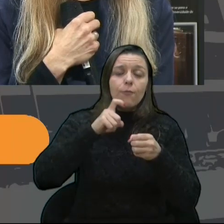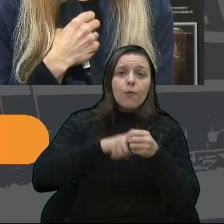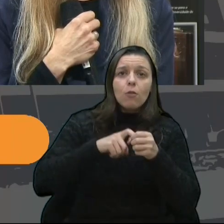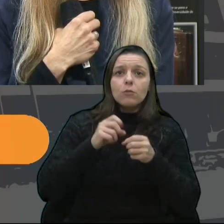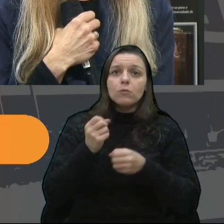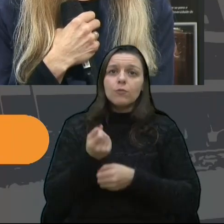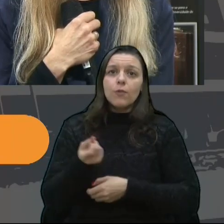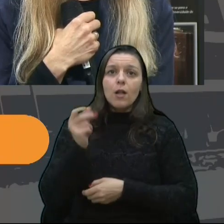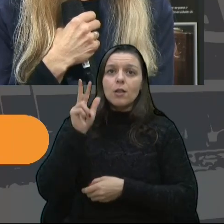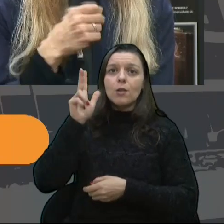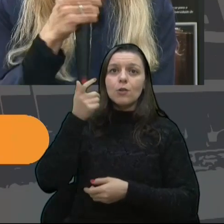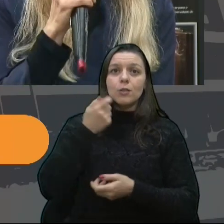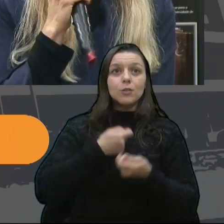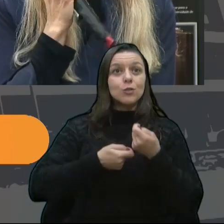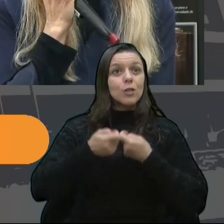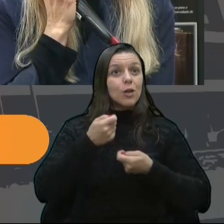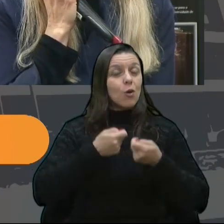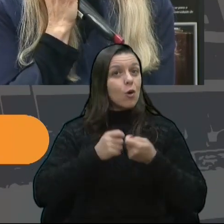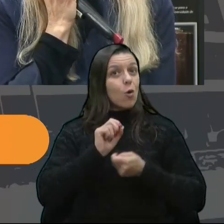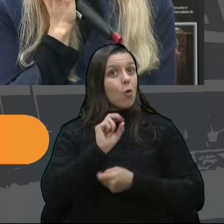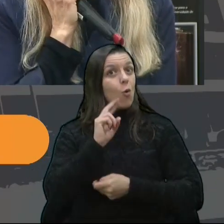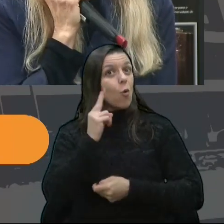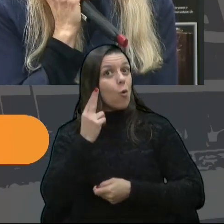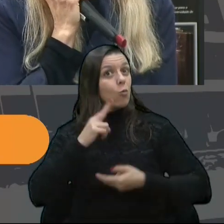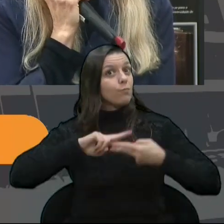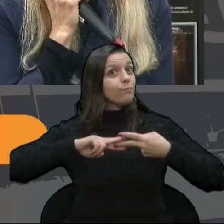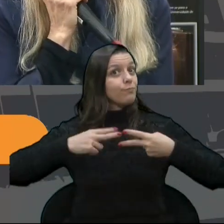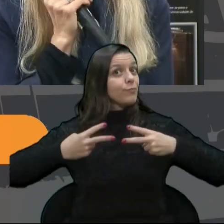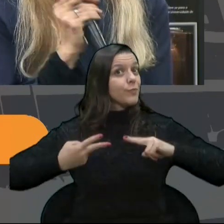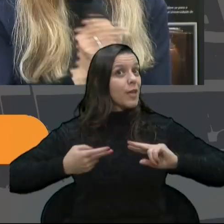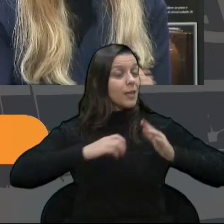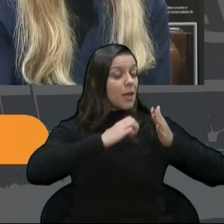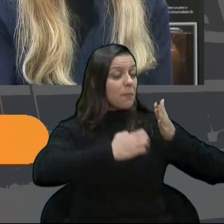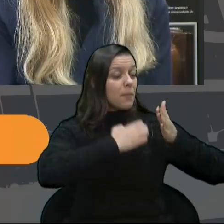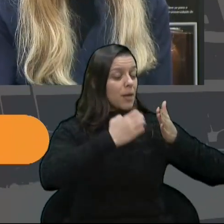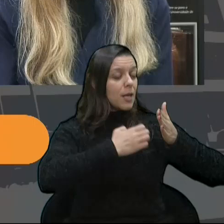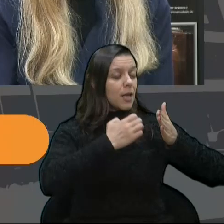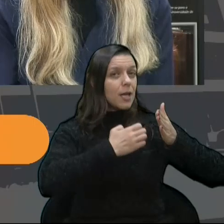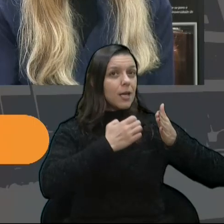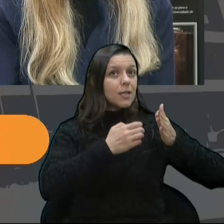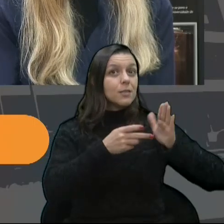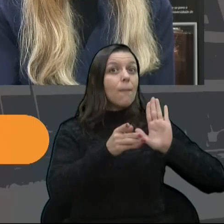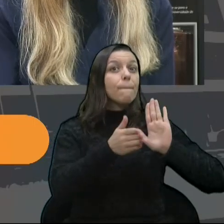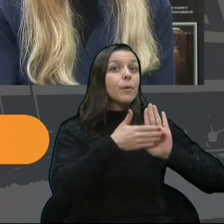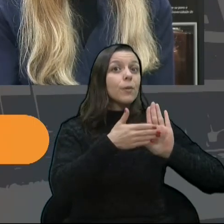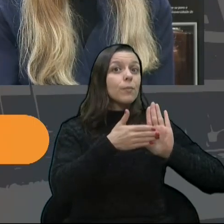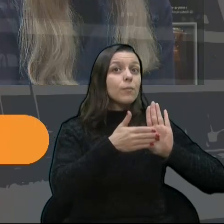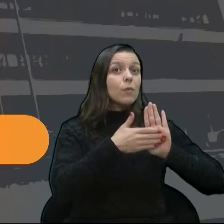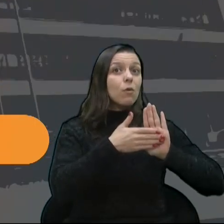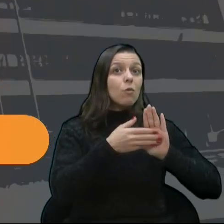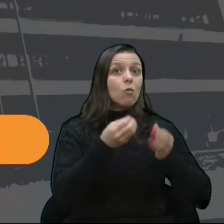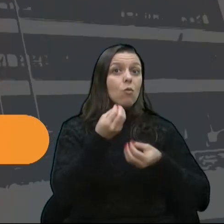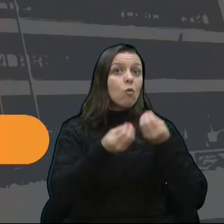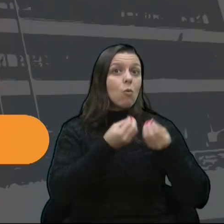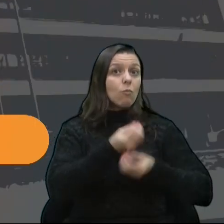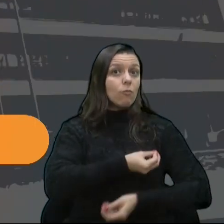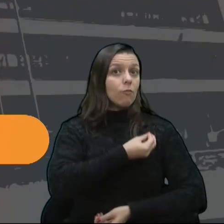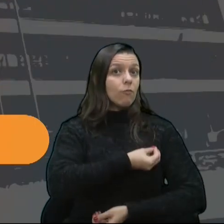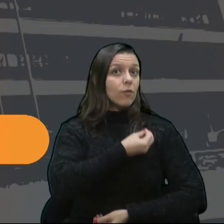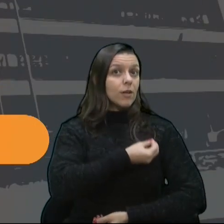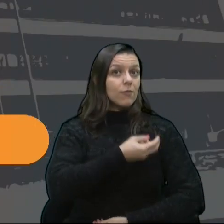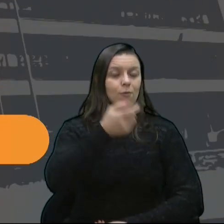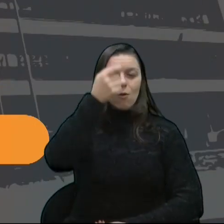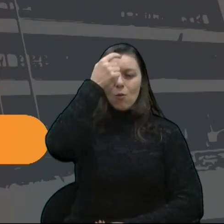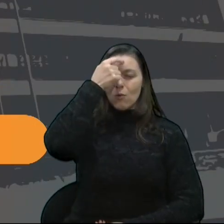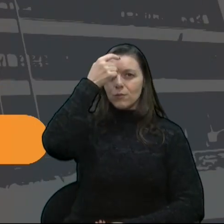do negócio. Busca no DNA da empresa. Busca no seu propósito de existência, na sua